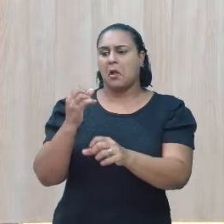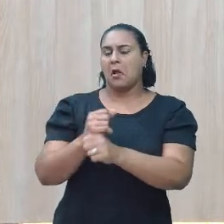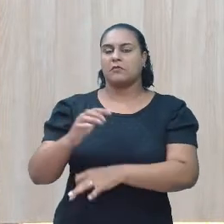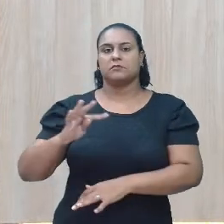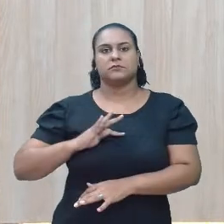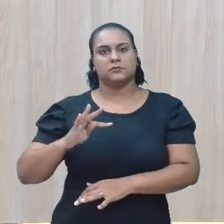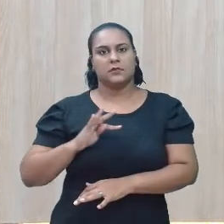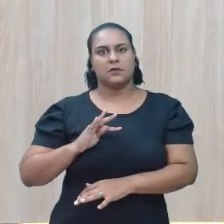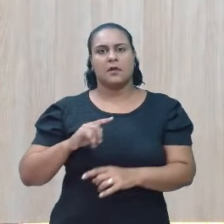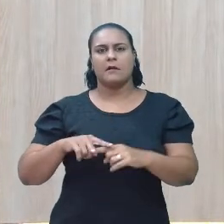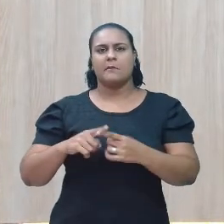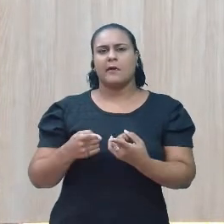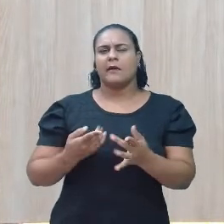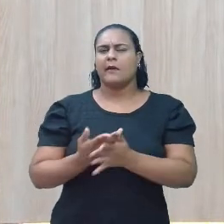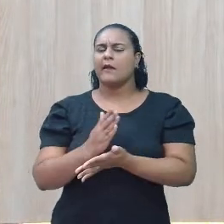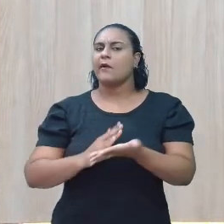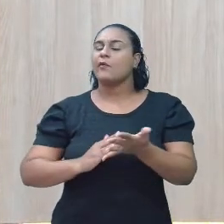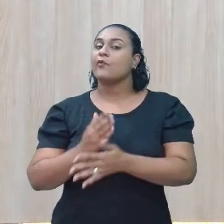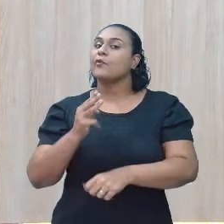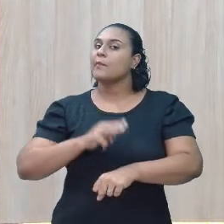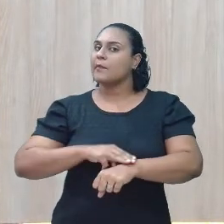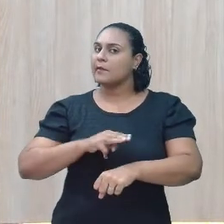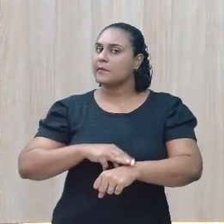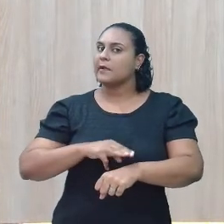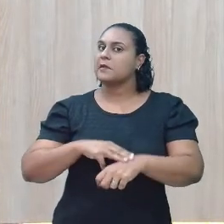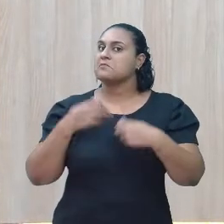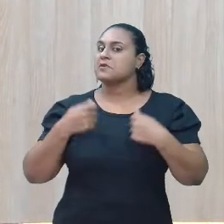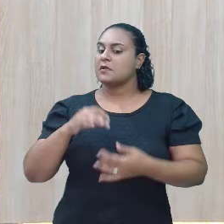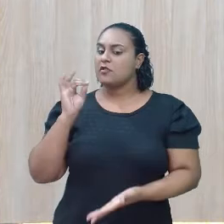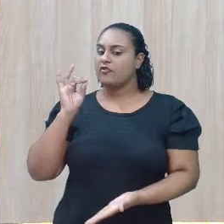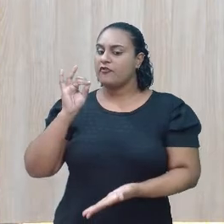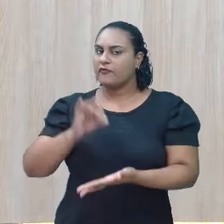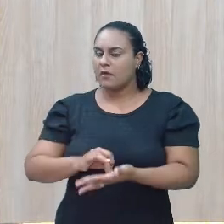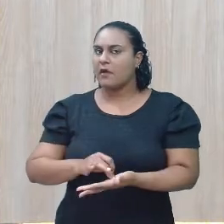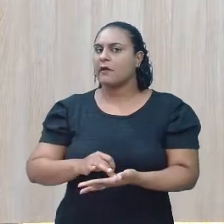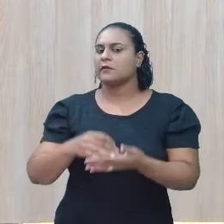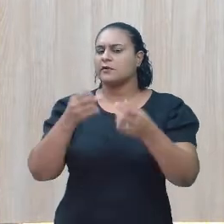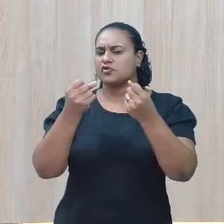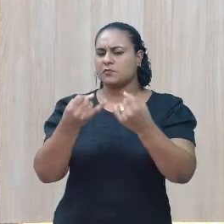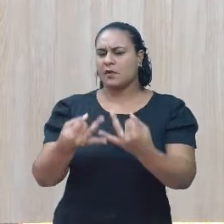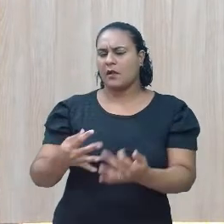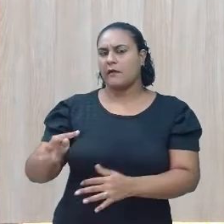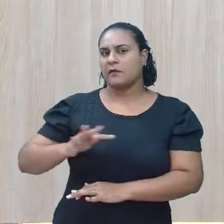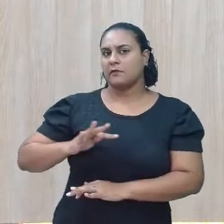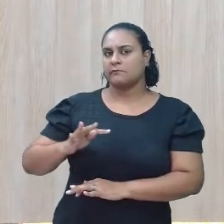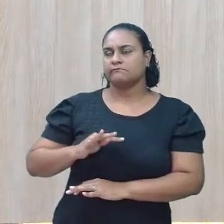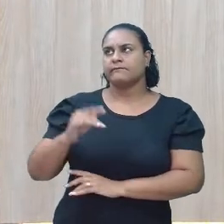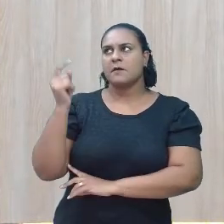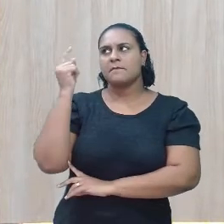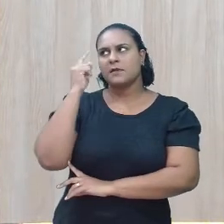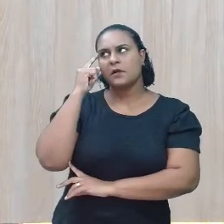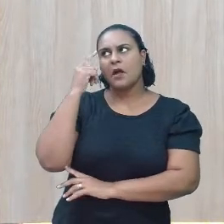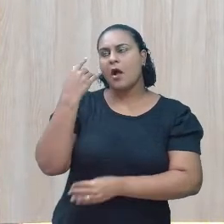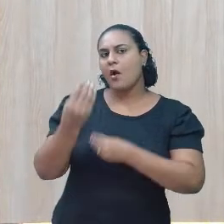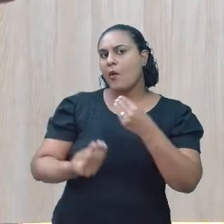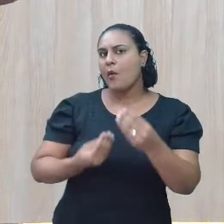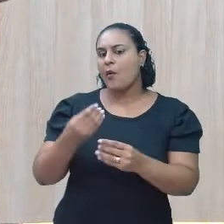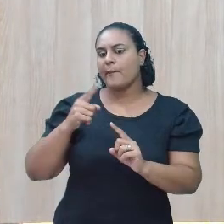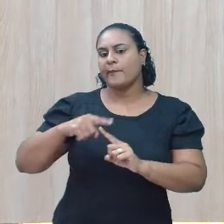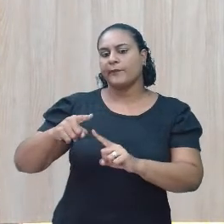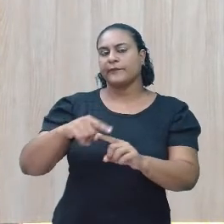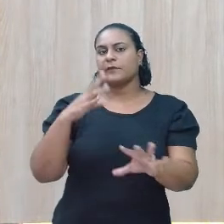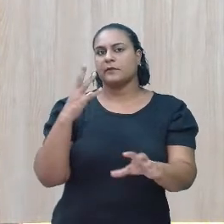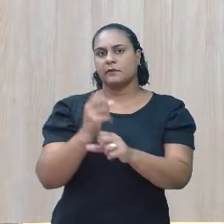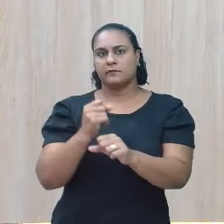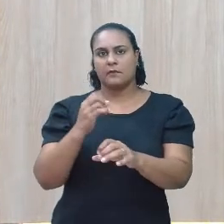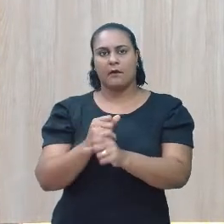Mas em alguns momentos a gente vai precisar, de fato, descrever uma técnica, né? Parar para pensar com relação a um tipo de cálculo, um